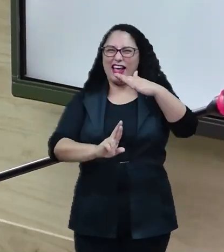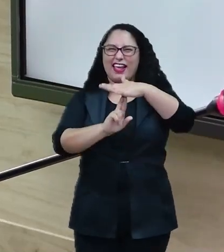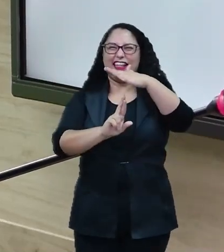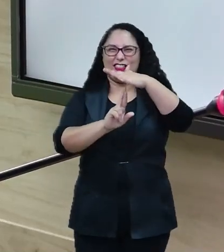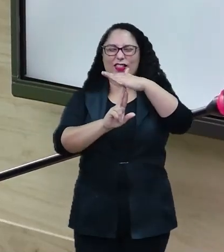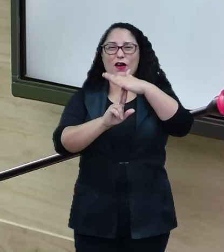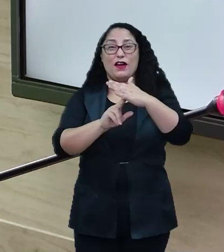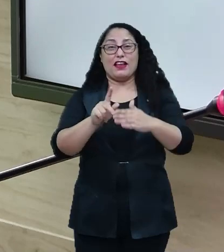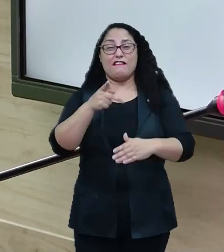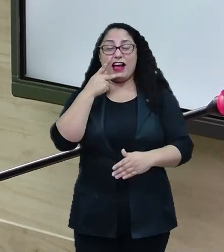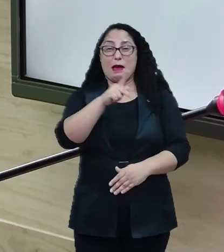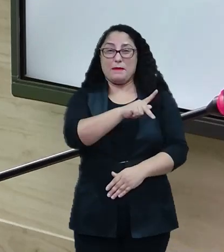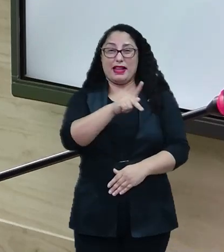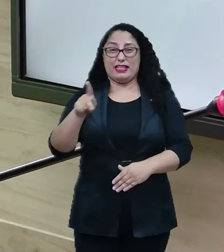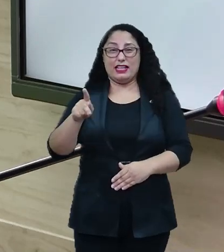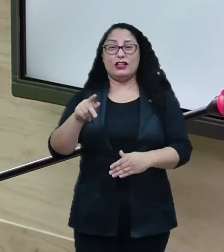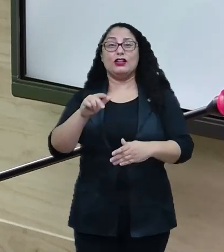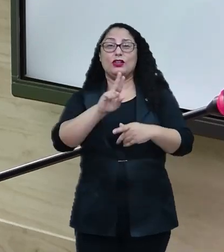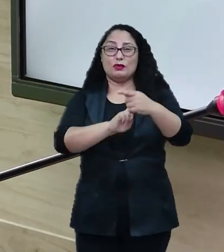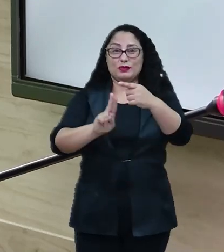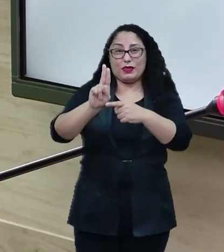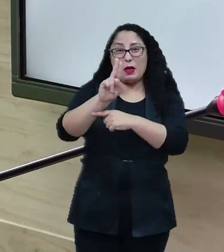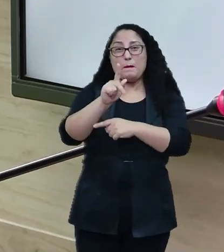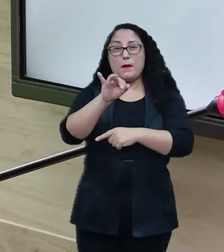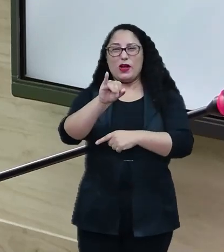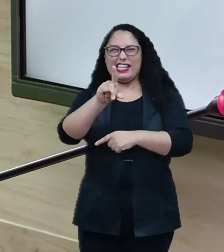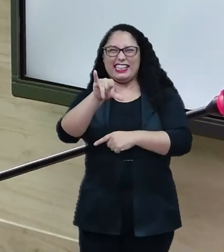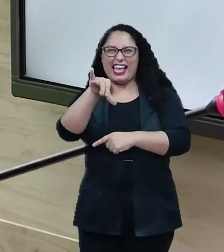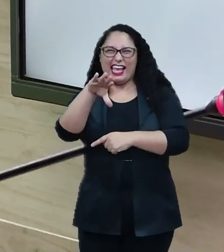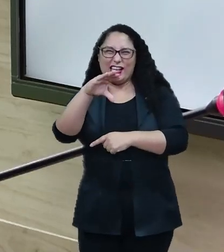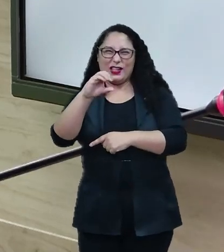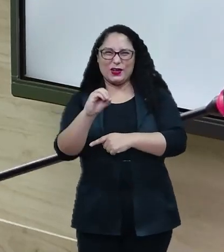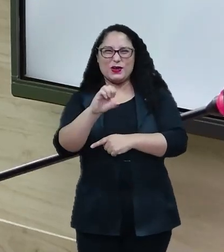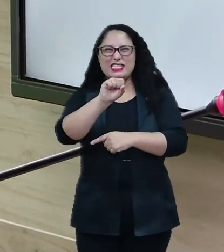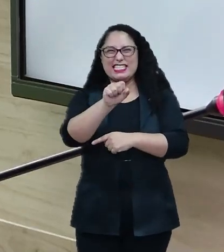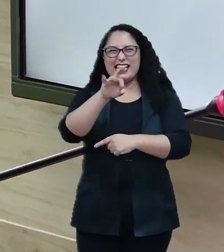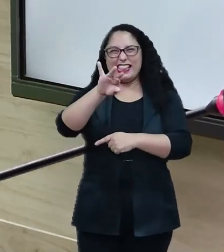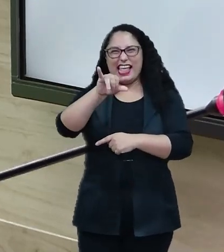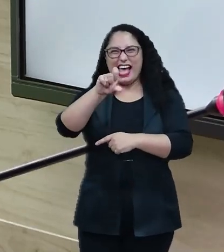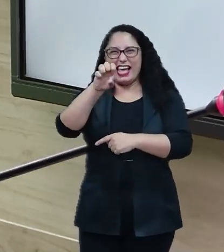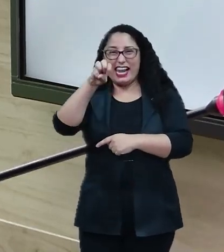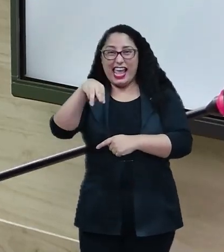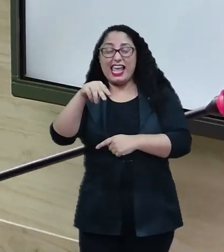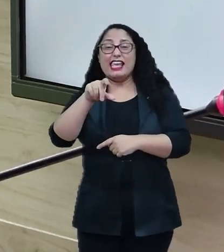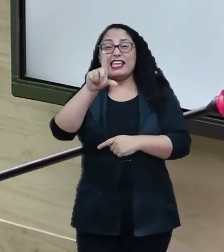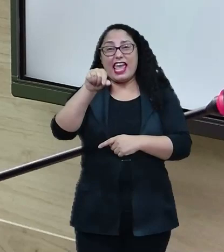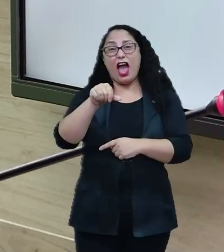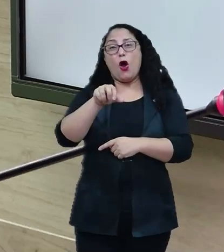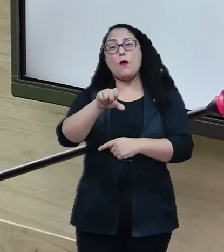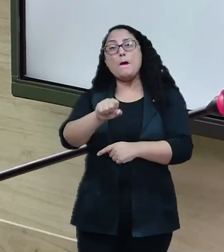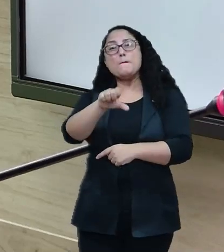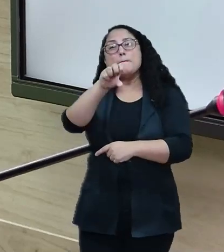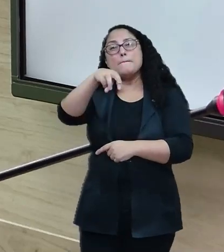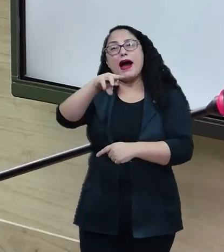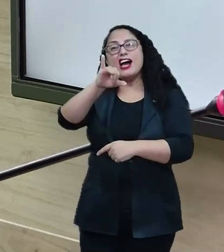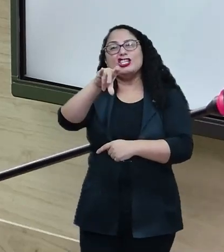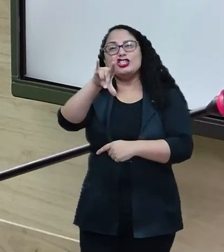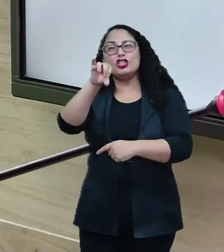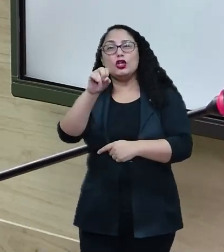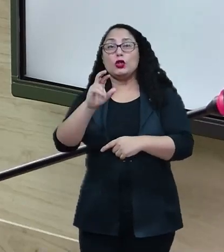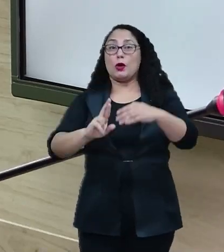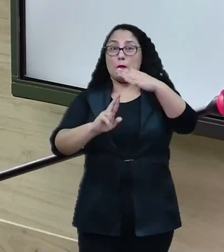Eles chamam de presidente do Instituto Politécnico de Santarém, o São Martinho, que é o pró-presidente, que significa